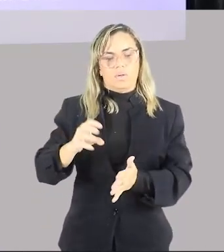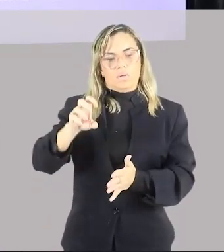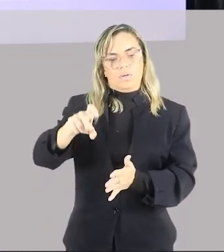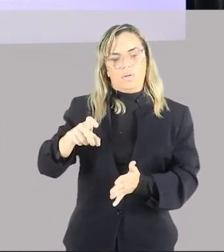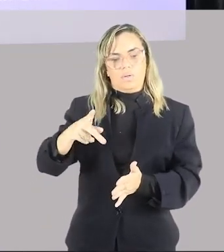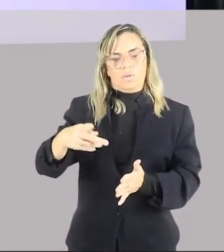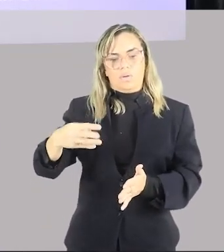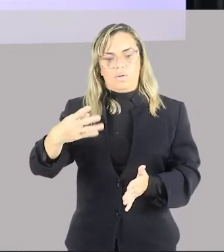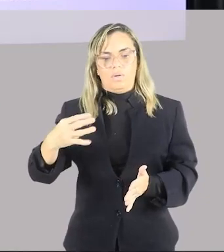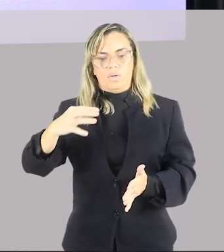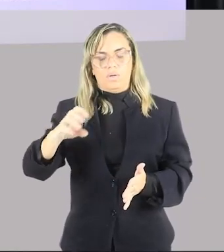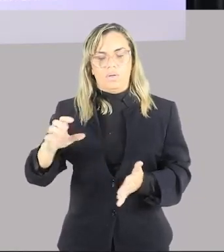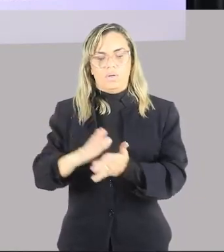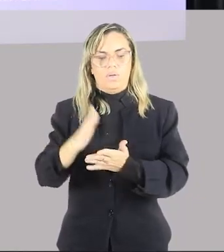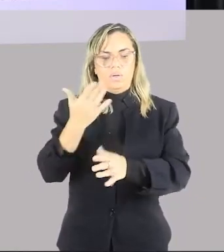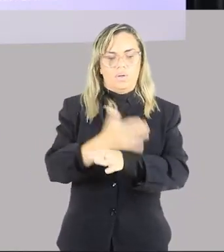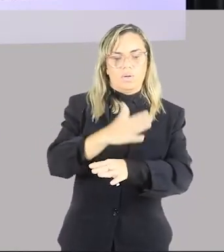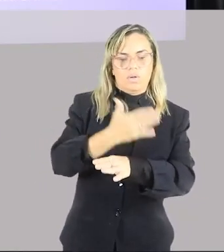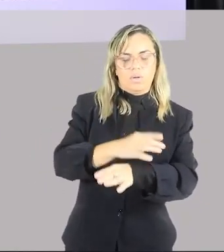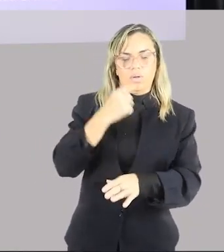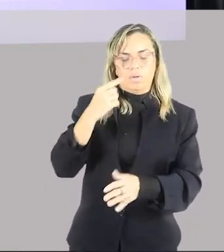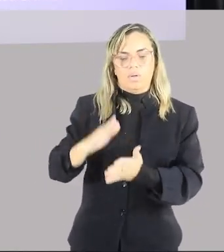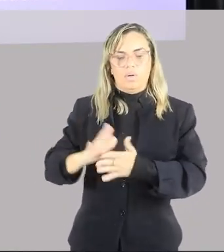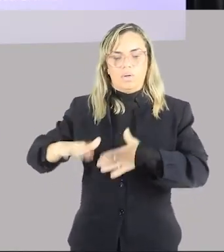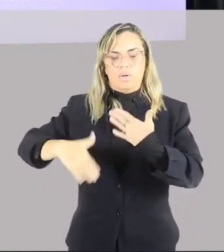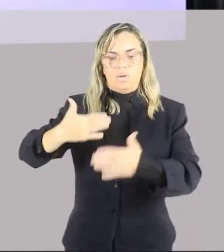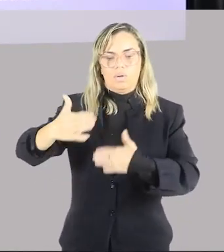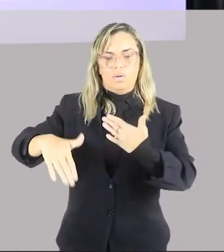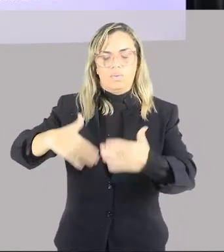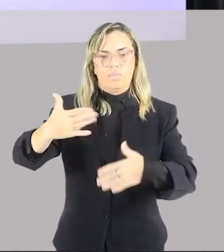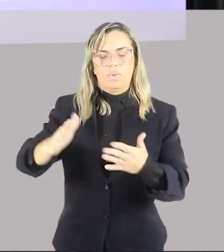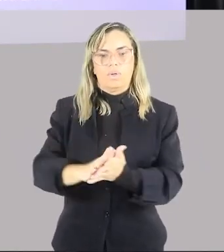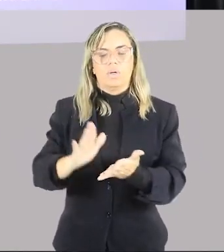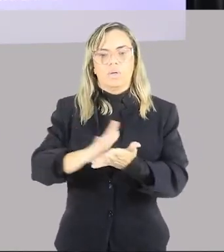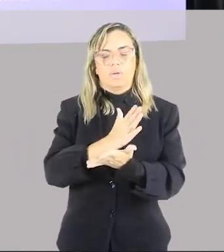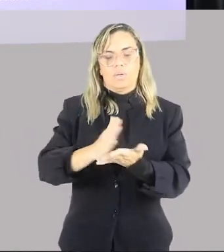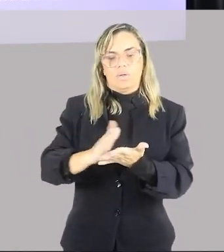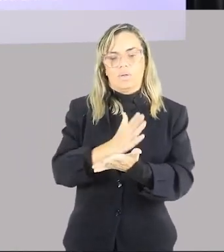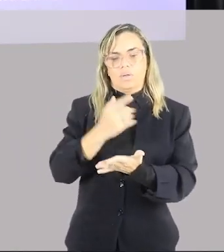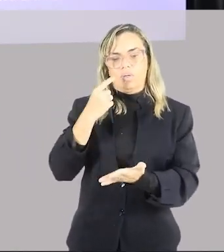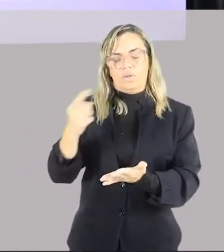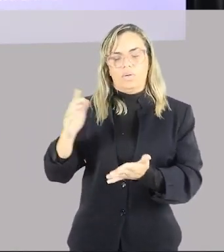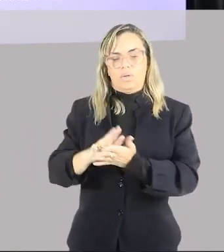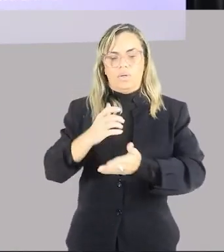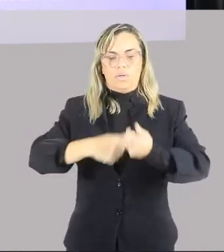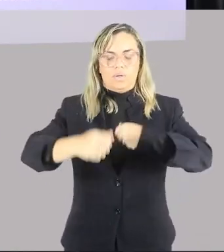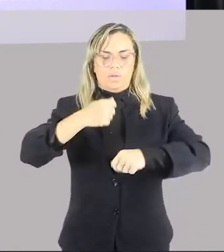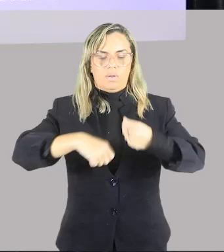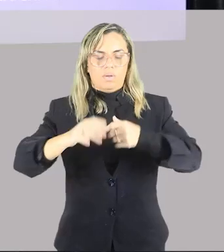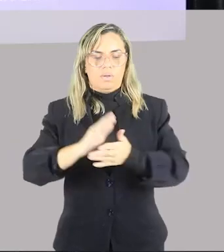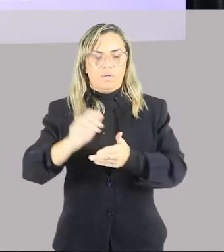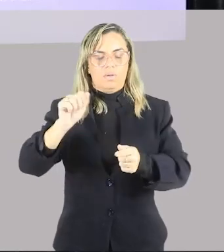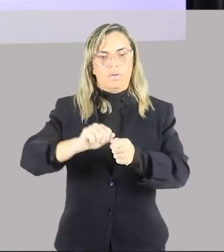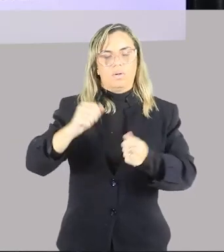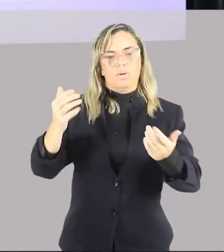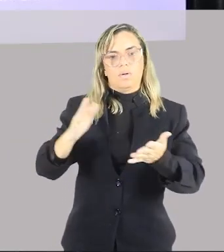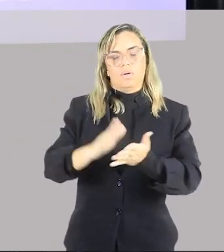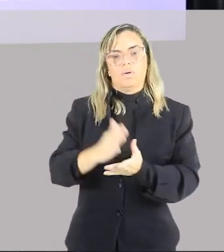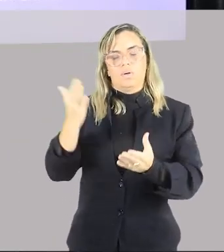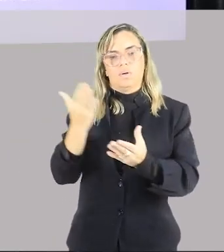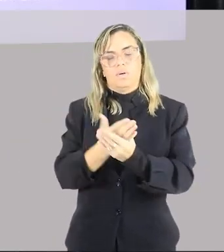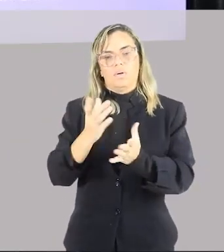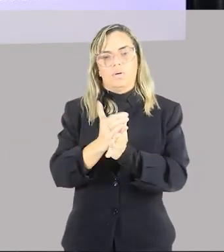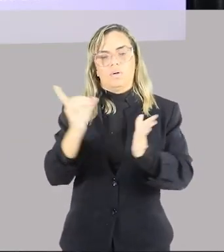aqueles praticados como forma de dar andamento a alguma atividade administrativa. Você está respondendo a um processo no